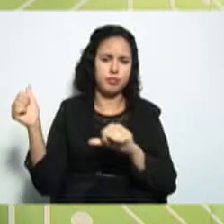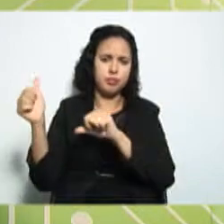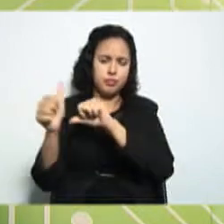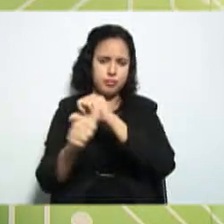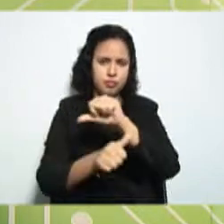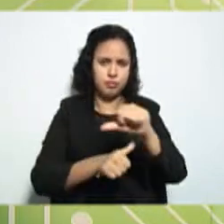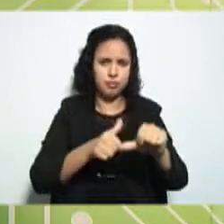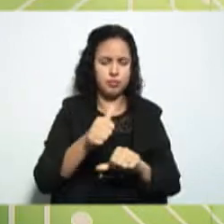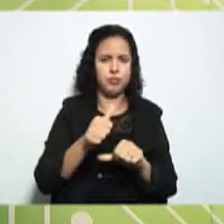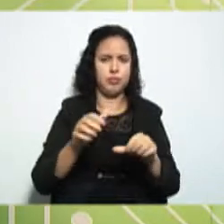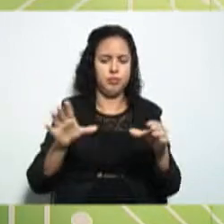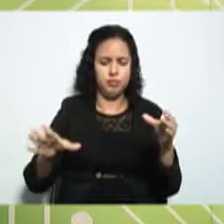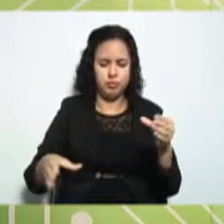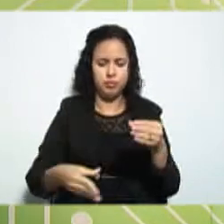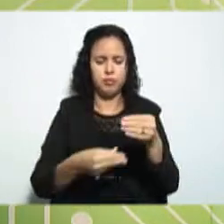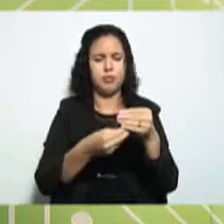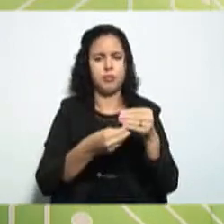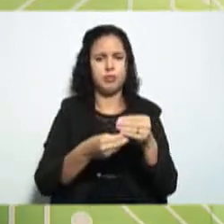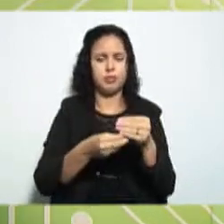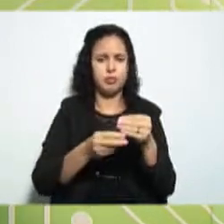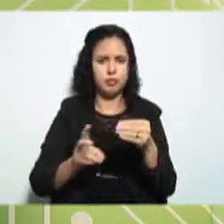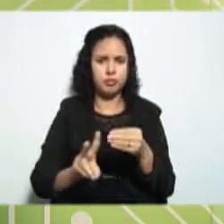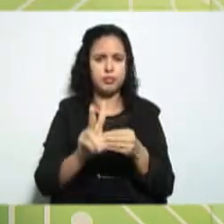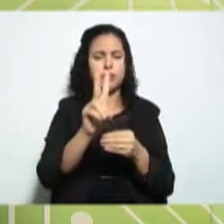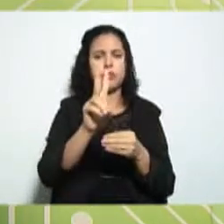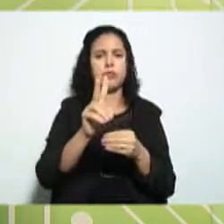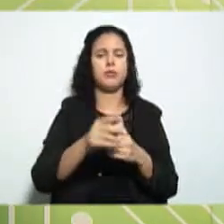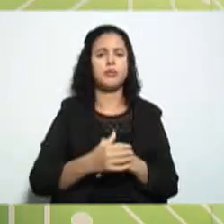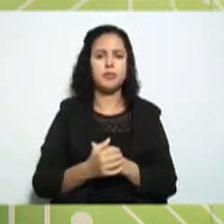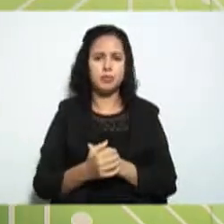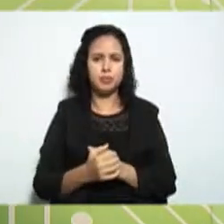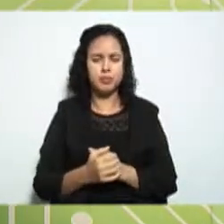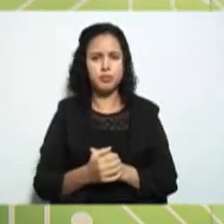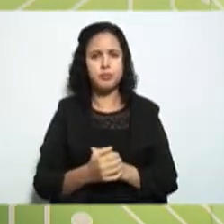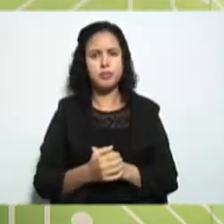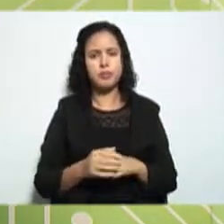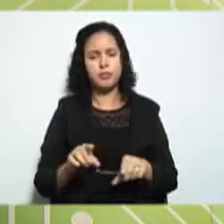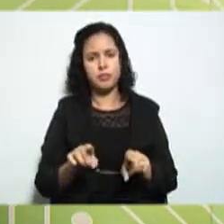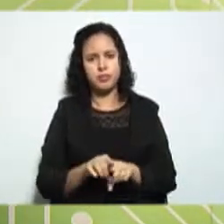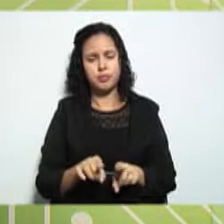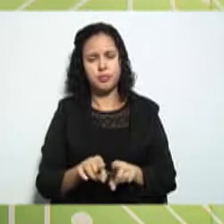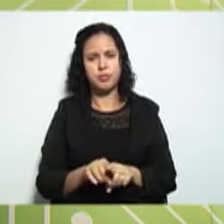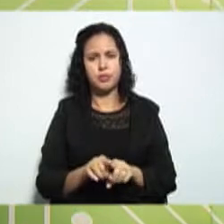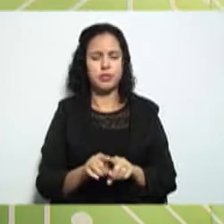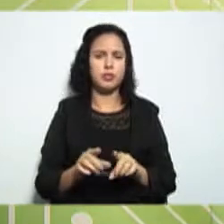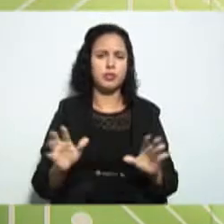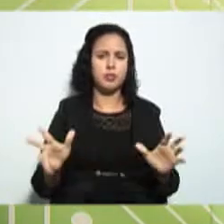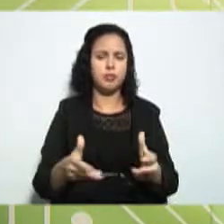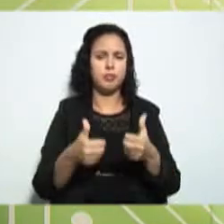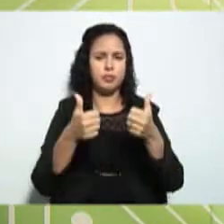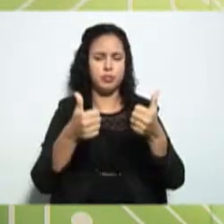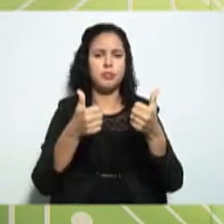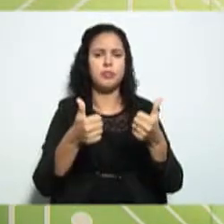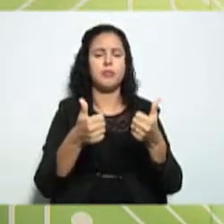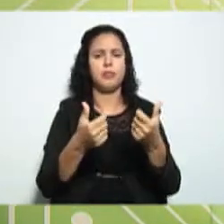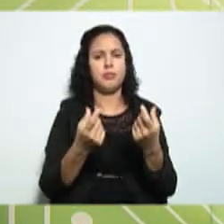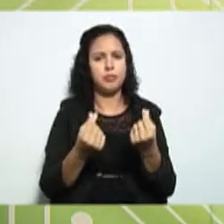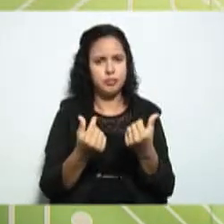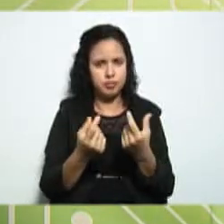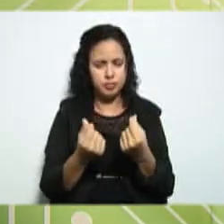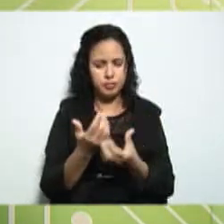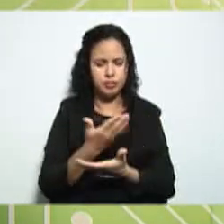questão de agregar valor ao produto, ele torna o produto mais valorizado e também tende a melhorar as taxas de rentabilidade do